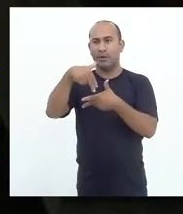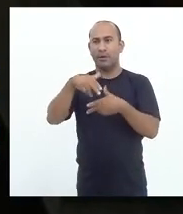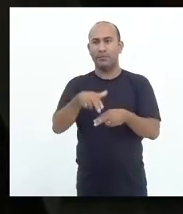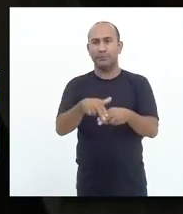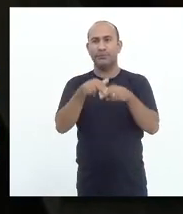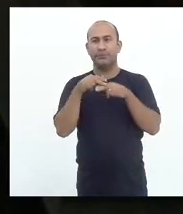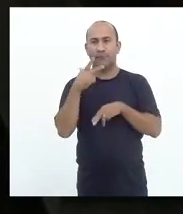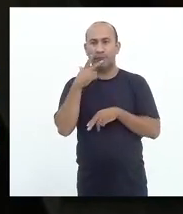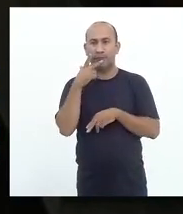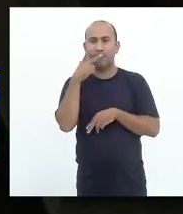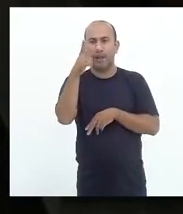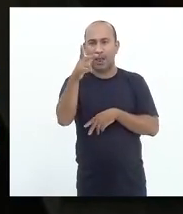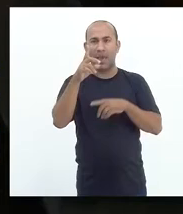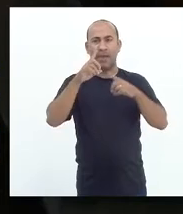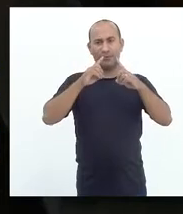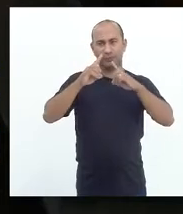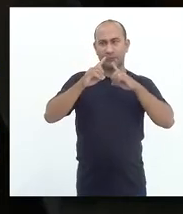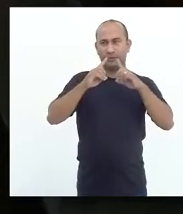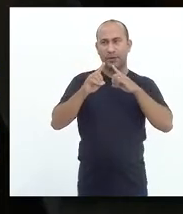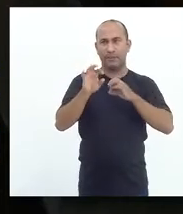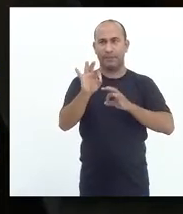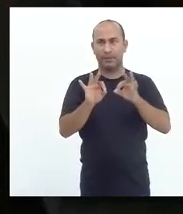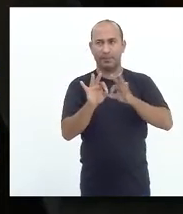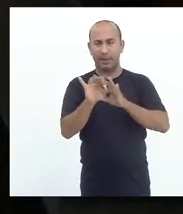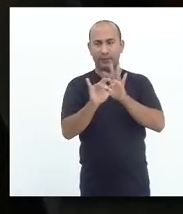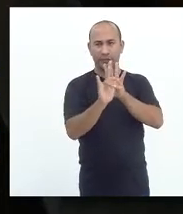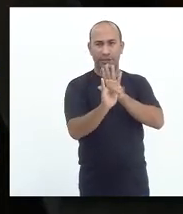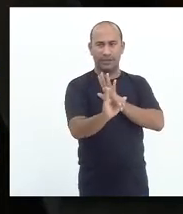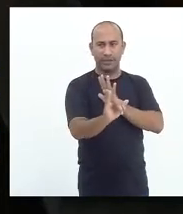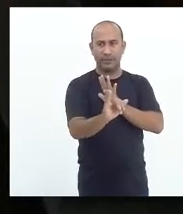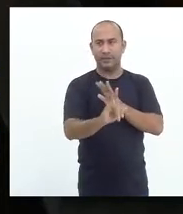discussão do projeto de lei